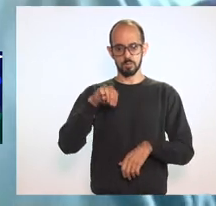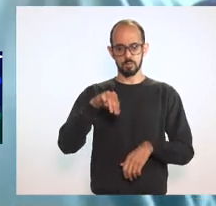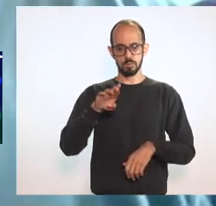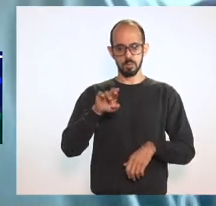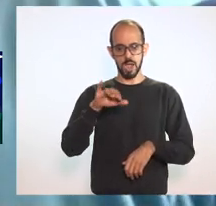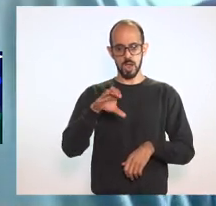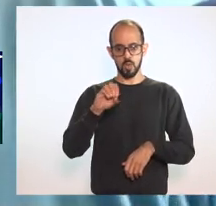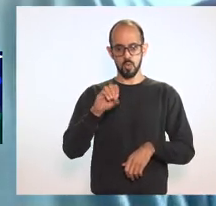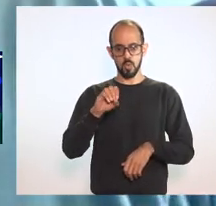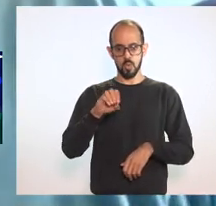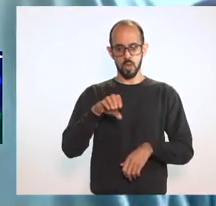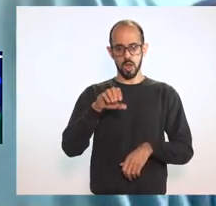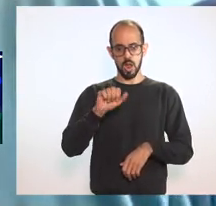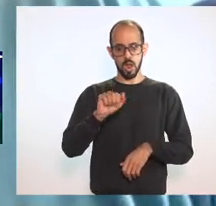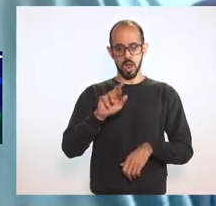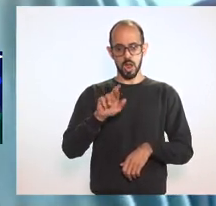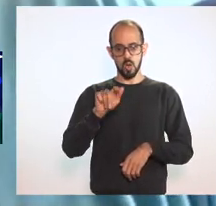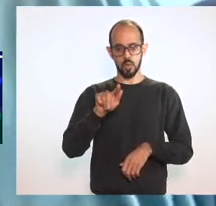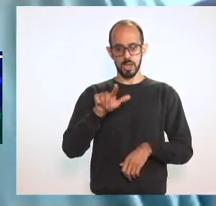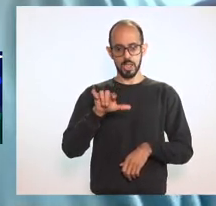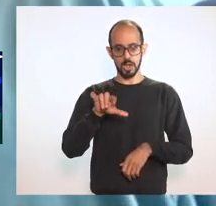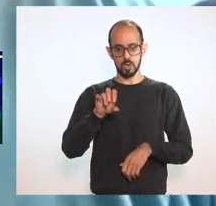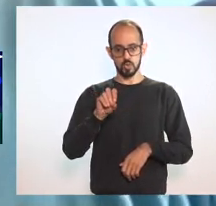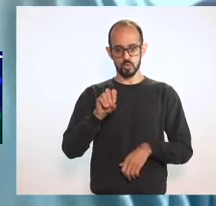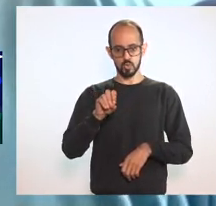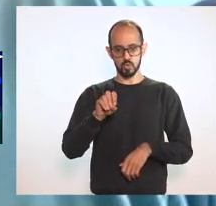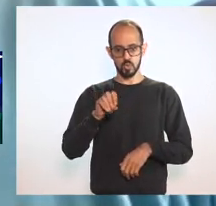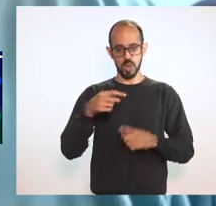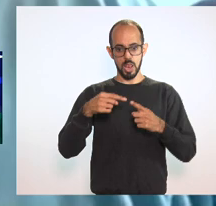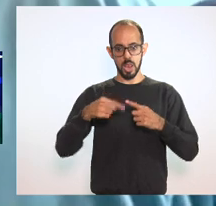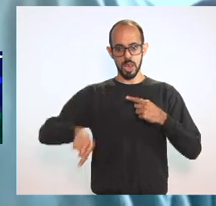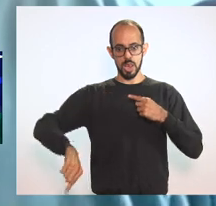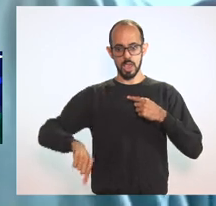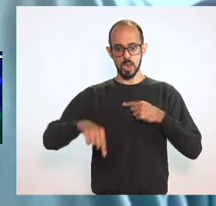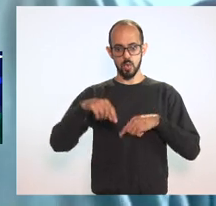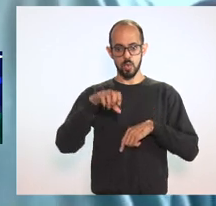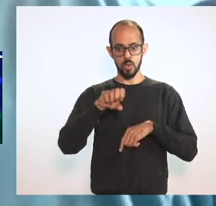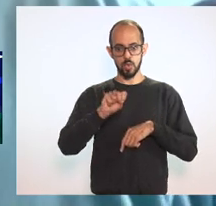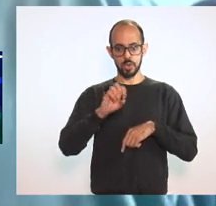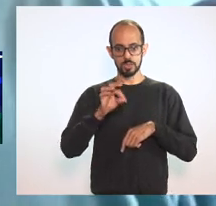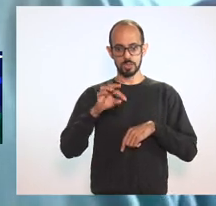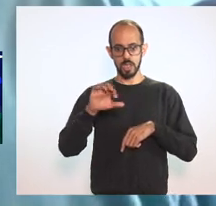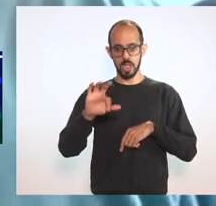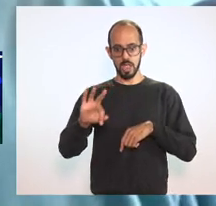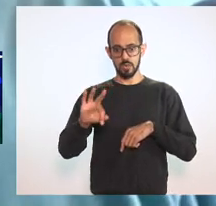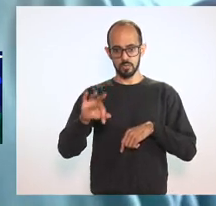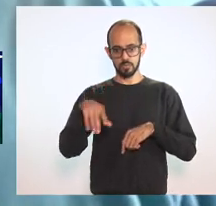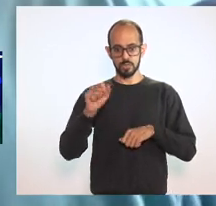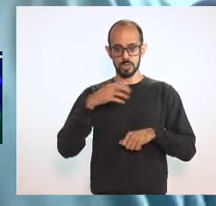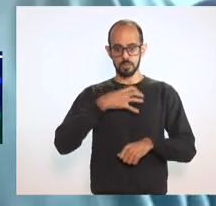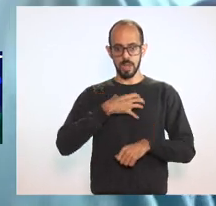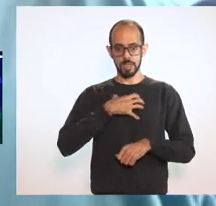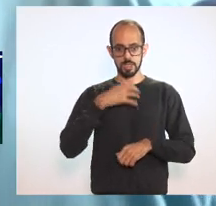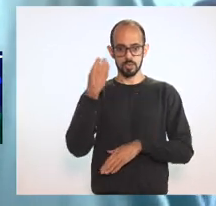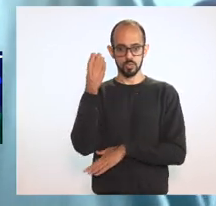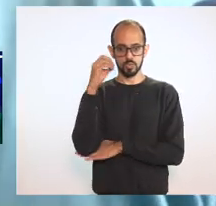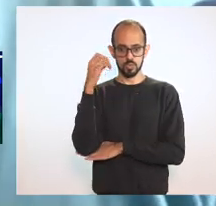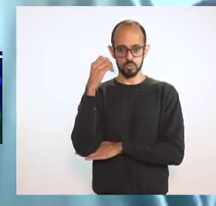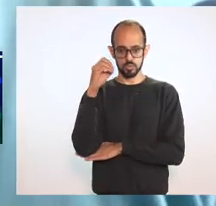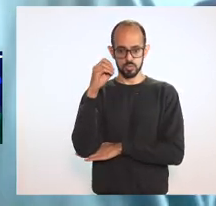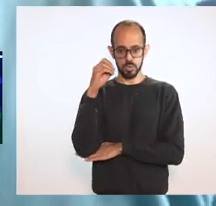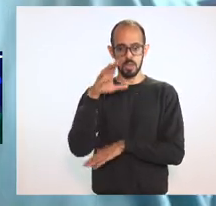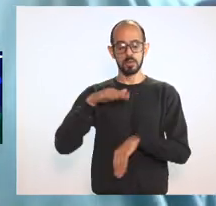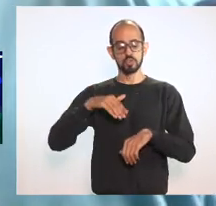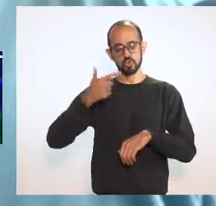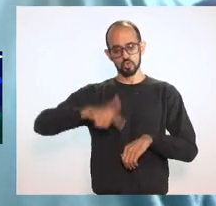negou a ação de bolsonaro para derrubar os decretos do Distrito Federal da Bahia e do Rio Grande do Sul mais